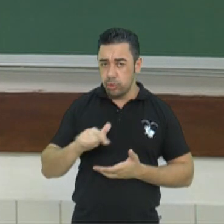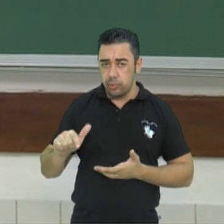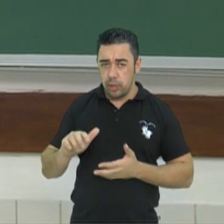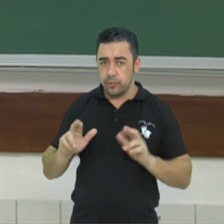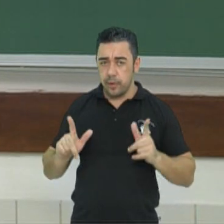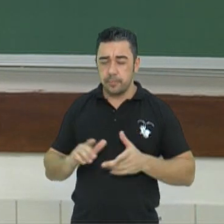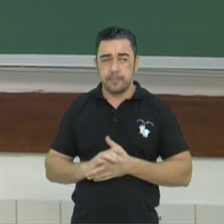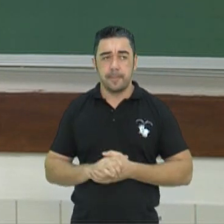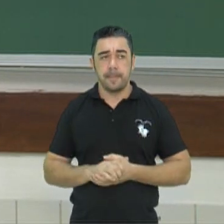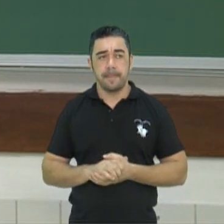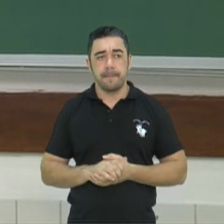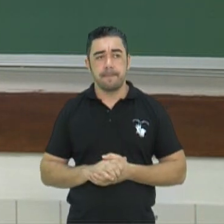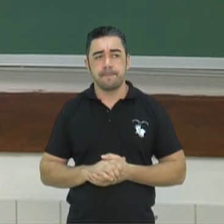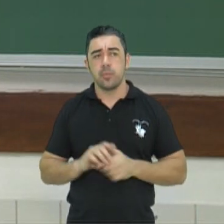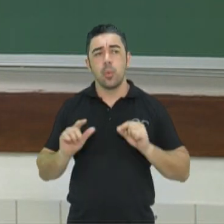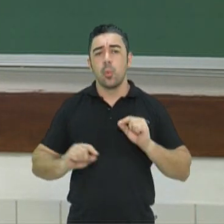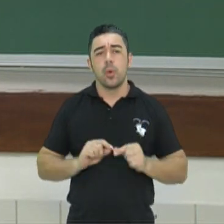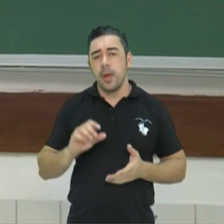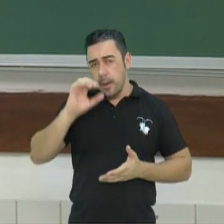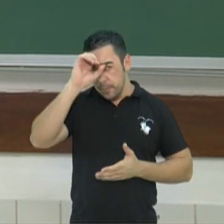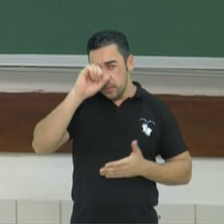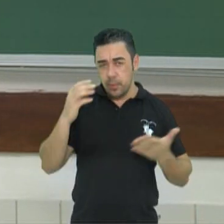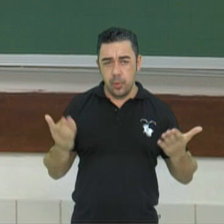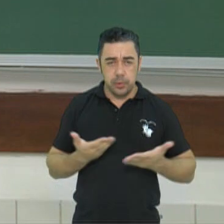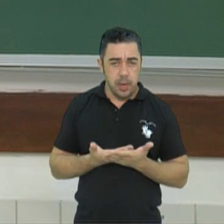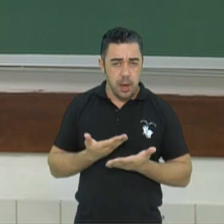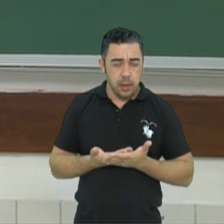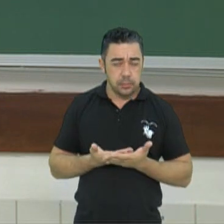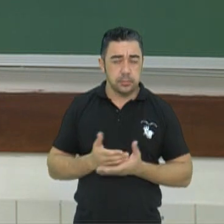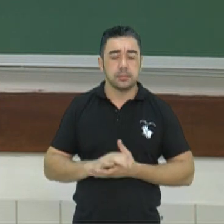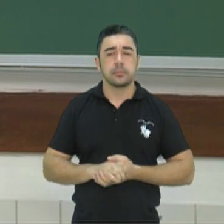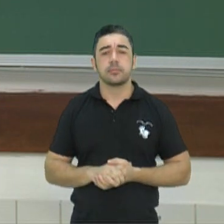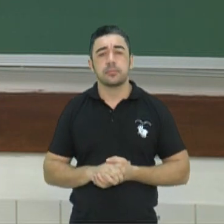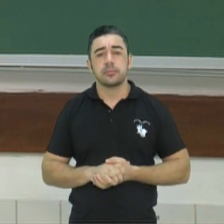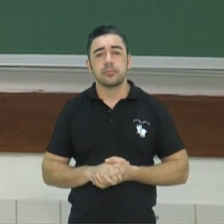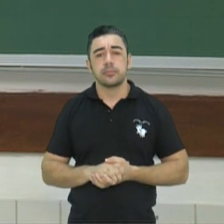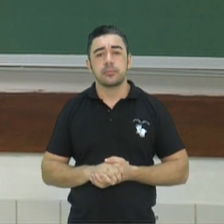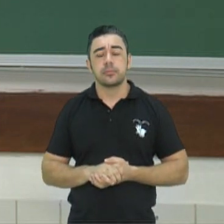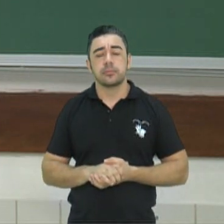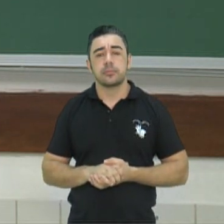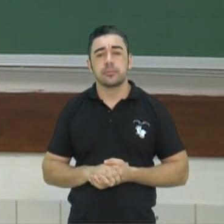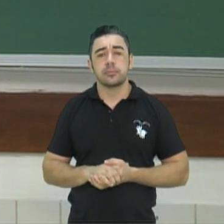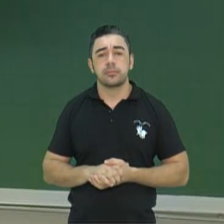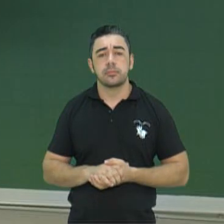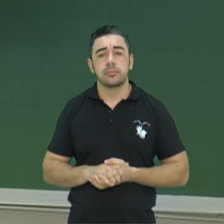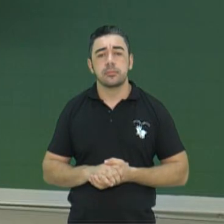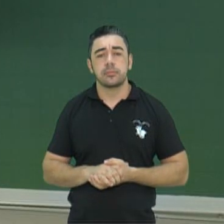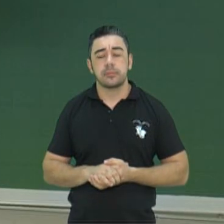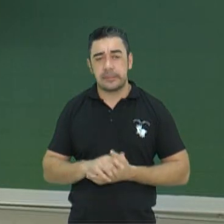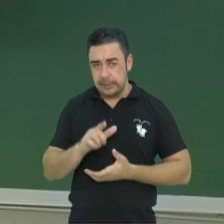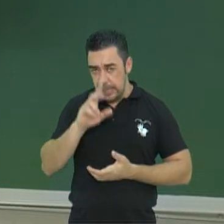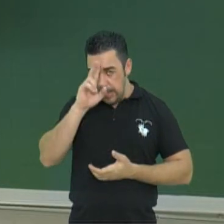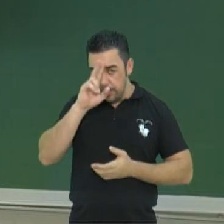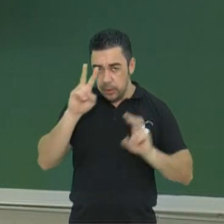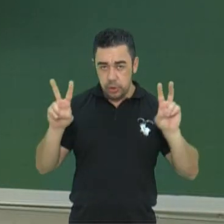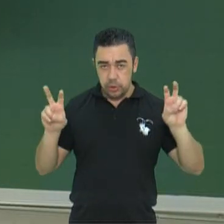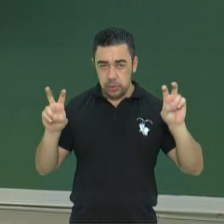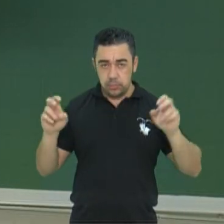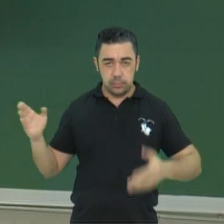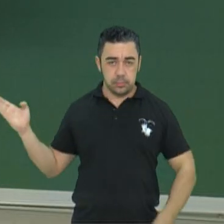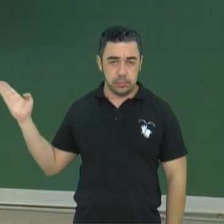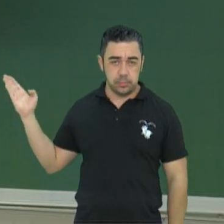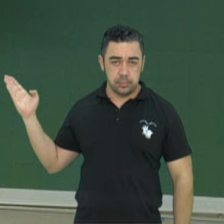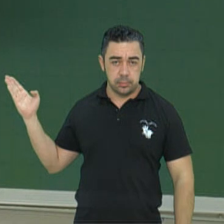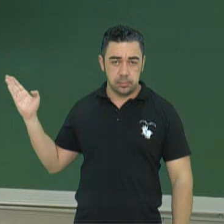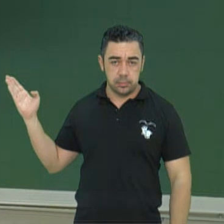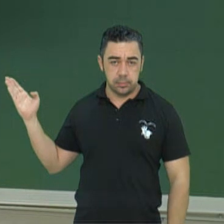é? E o que a gente aprendeu nessa aula de hoje, então? O que aprendemos hoje? Lembra do título? La Colômbia